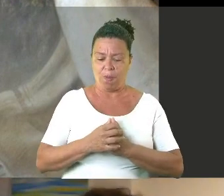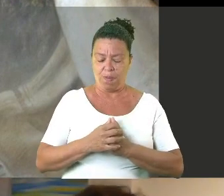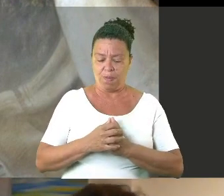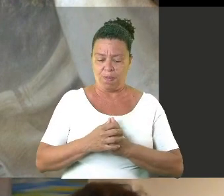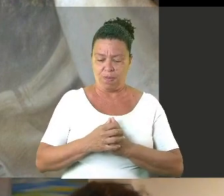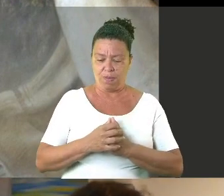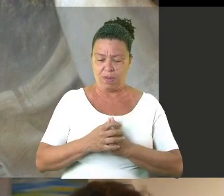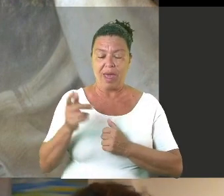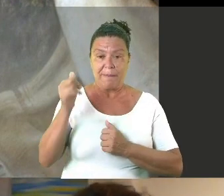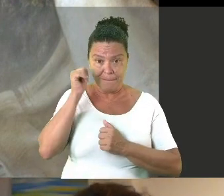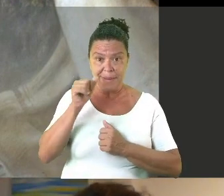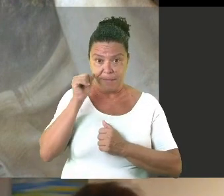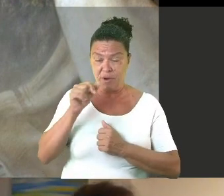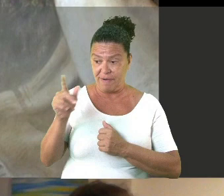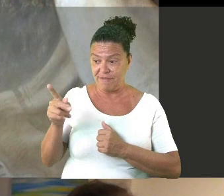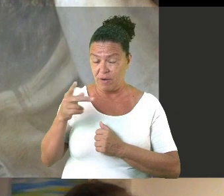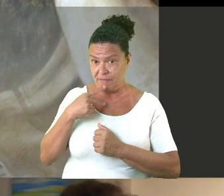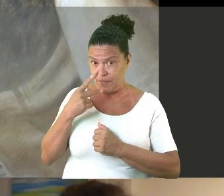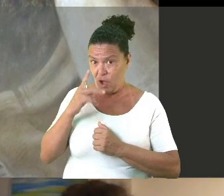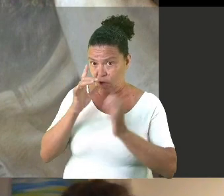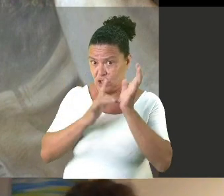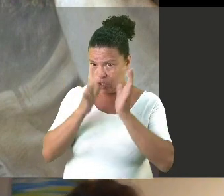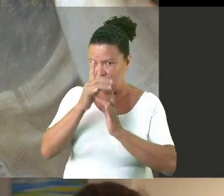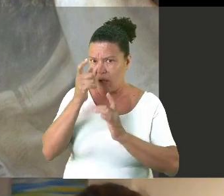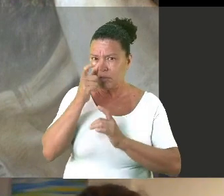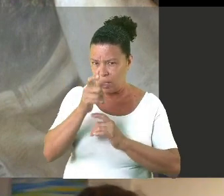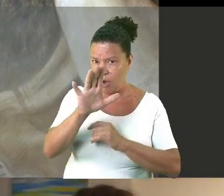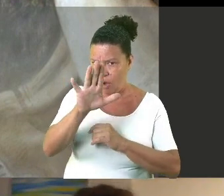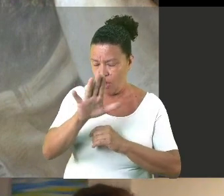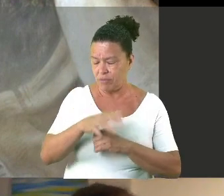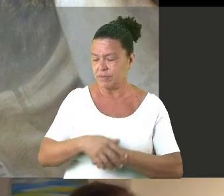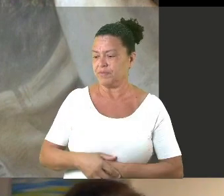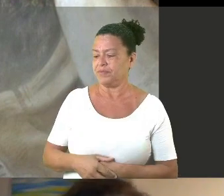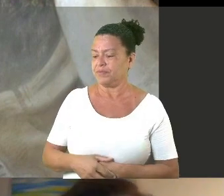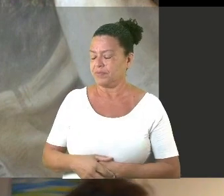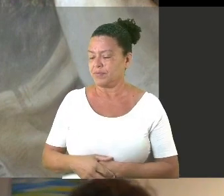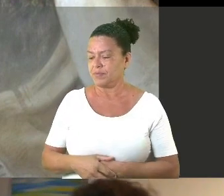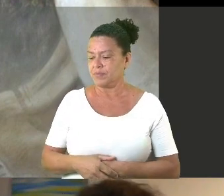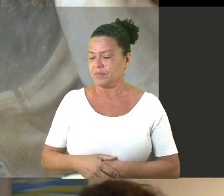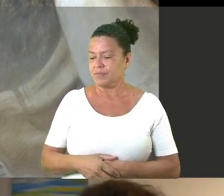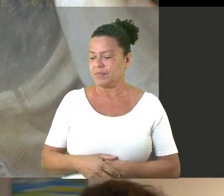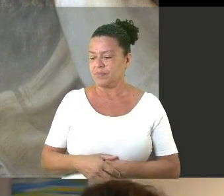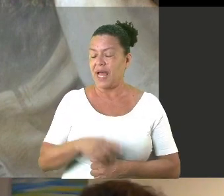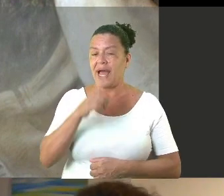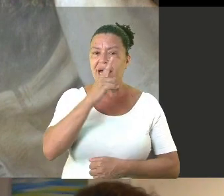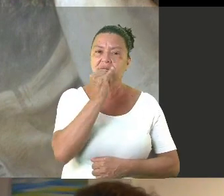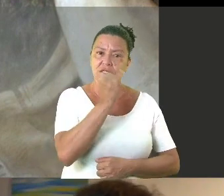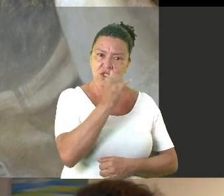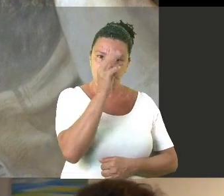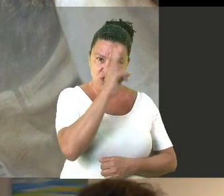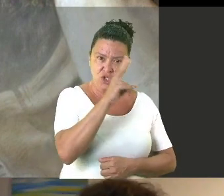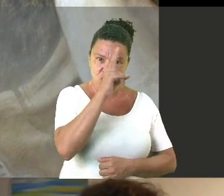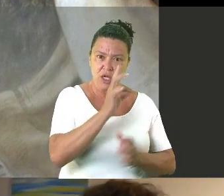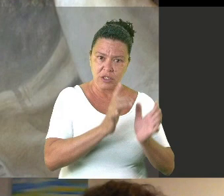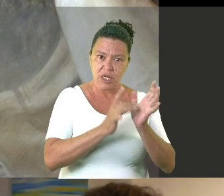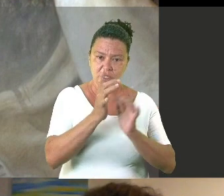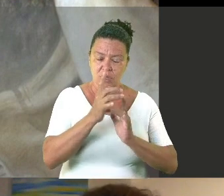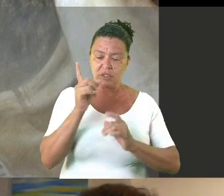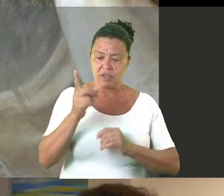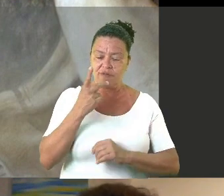para a mulher, que, olha só que interessante, olha só, essa passagem está